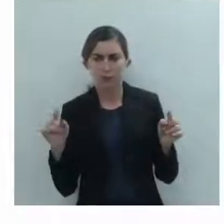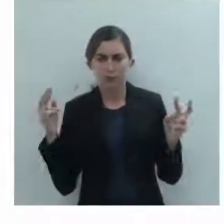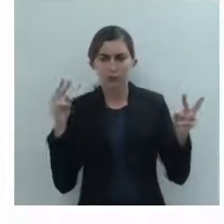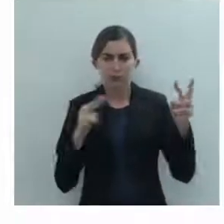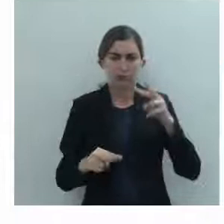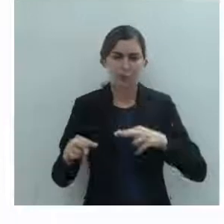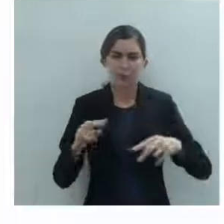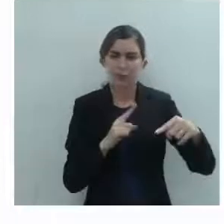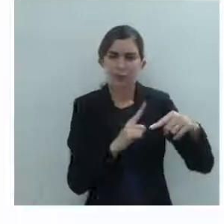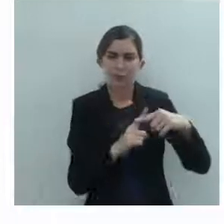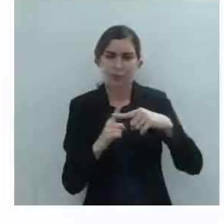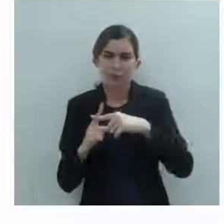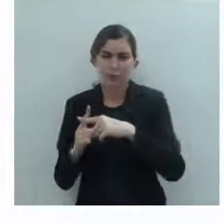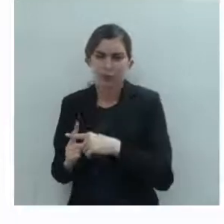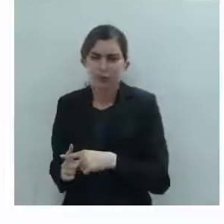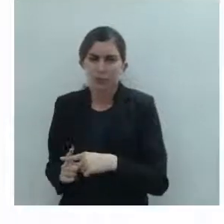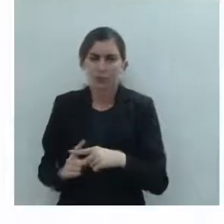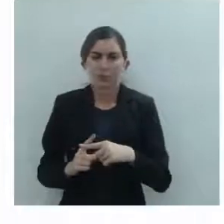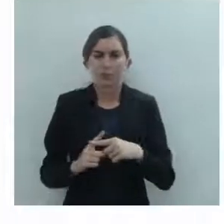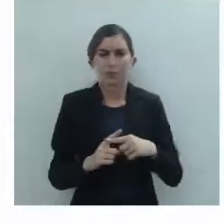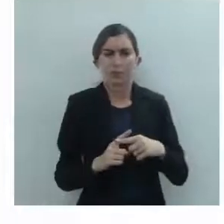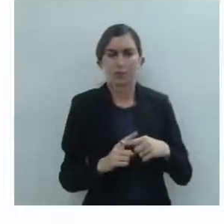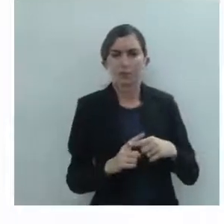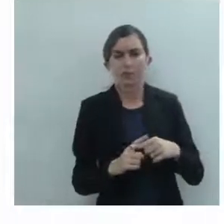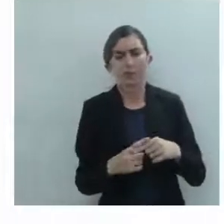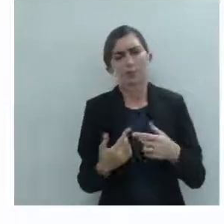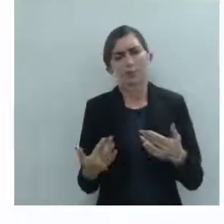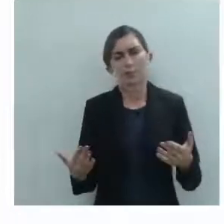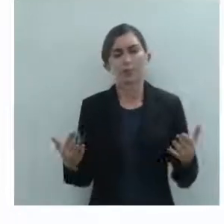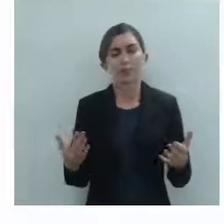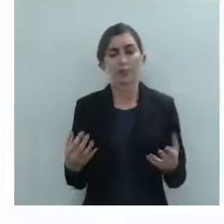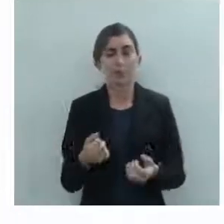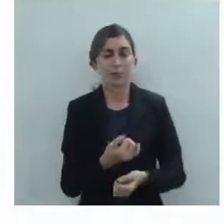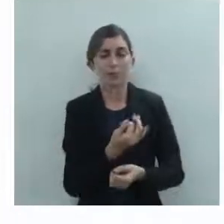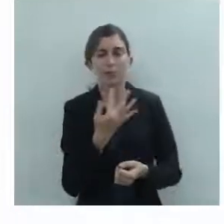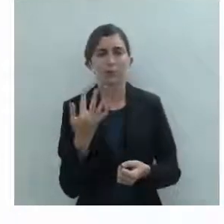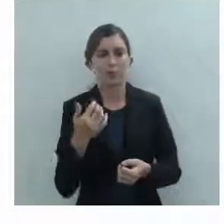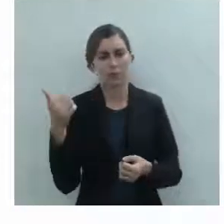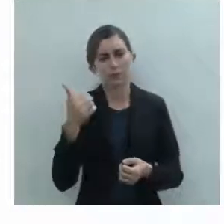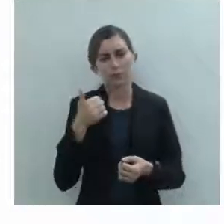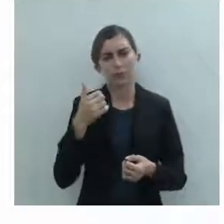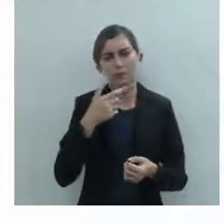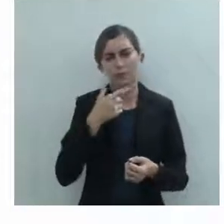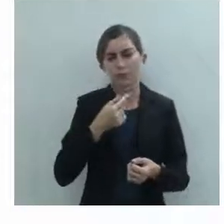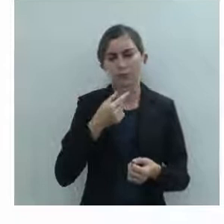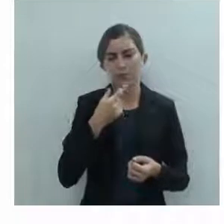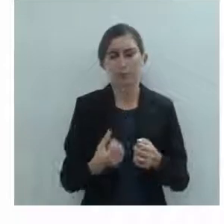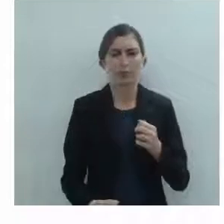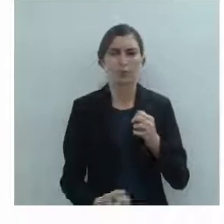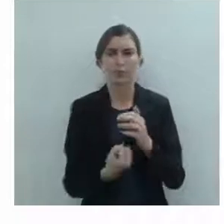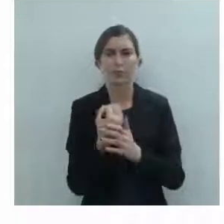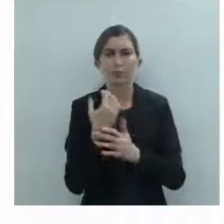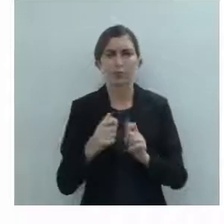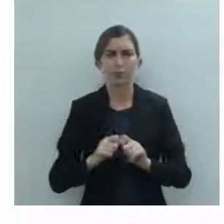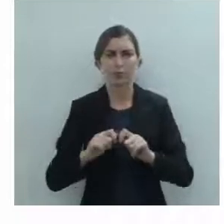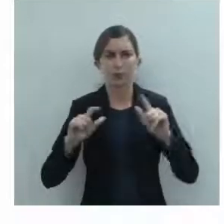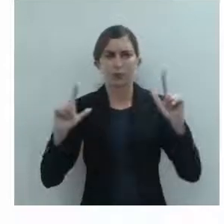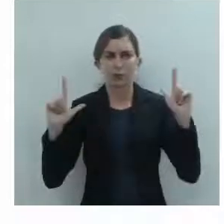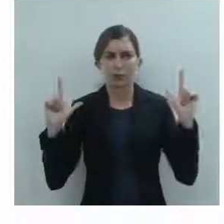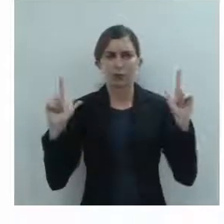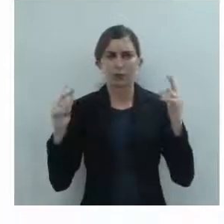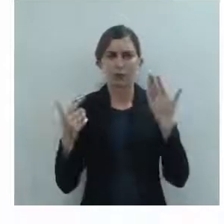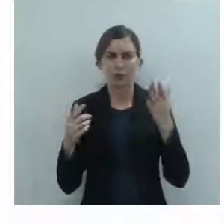essa visão positivista Essa visão clássica de divisão temporal quando o primeiro homem suja na terra Oi